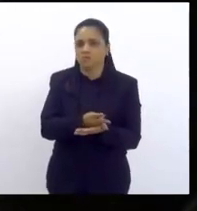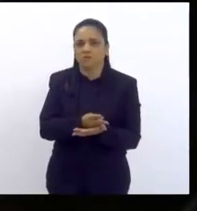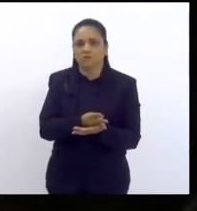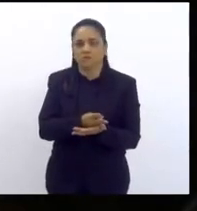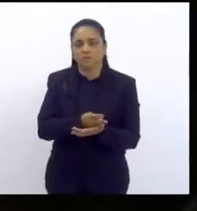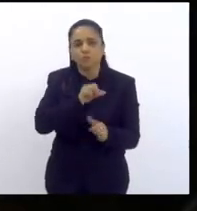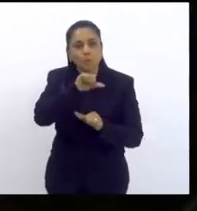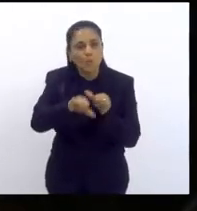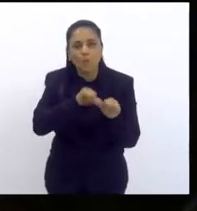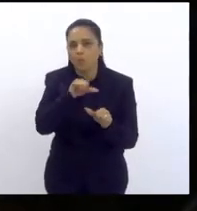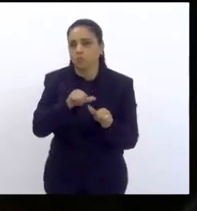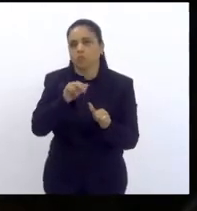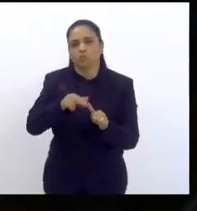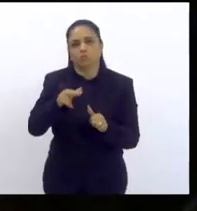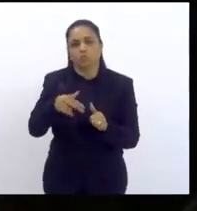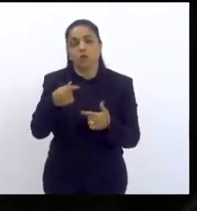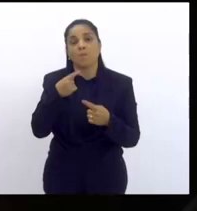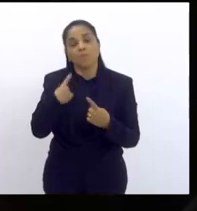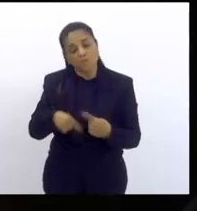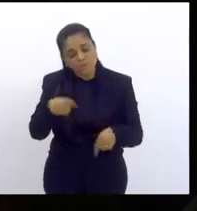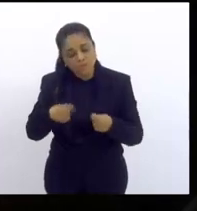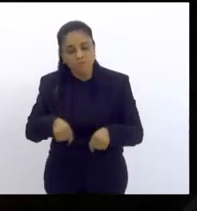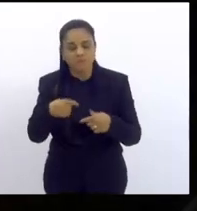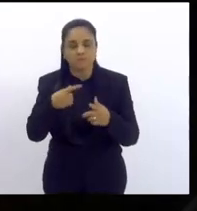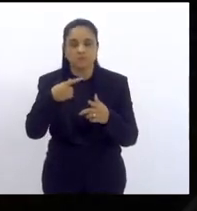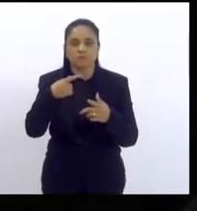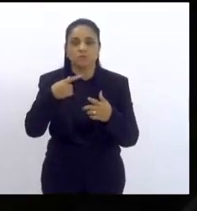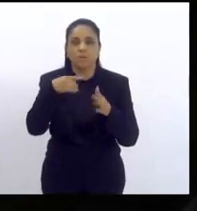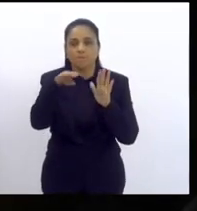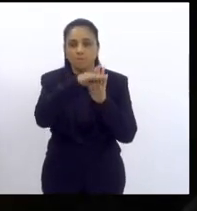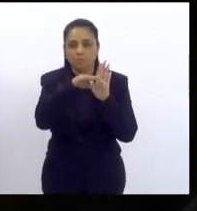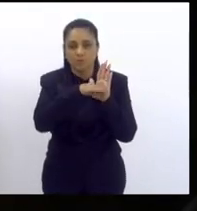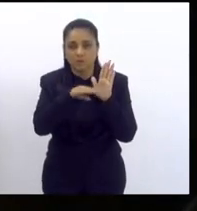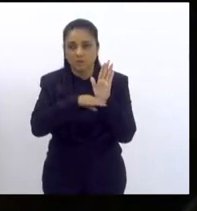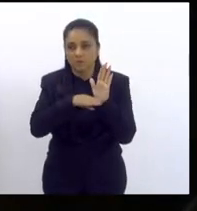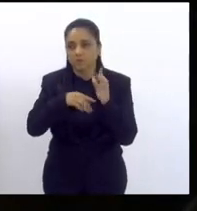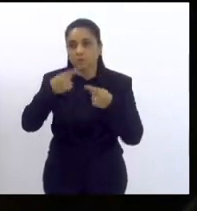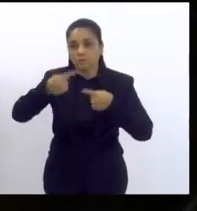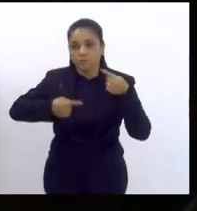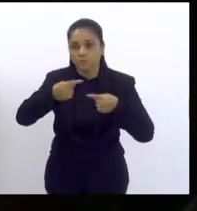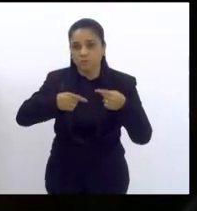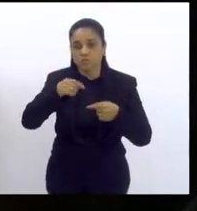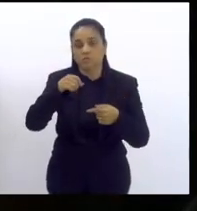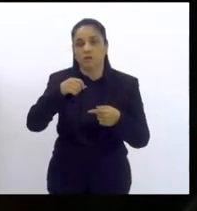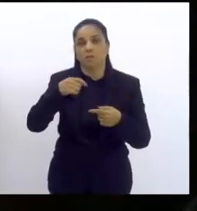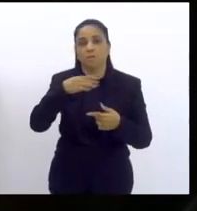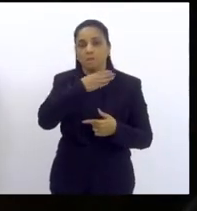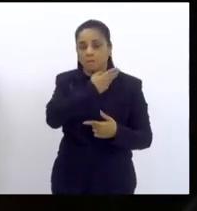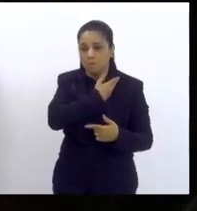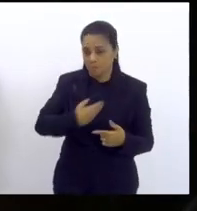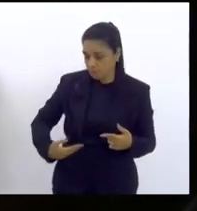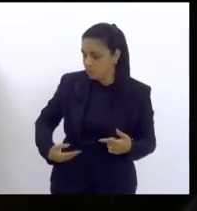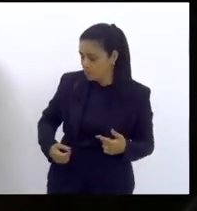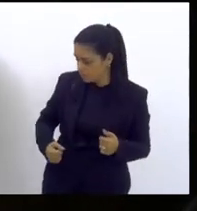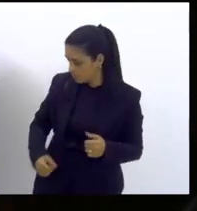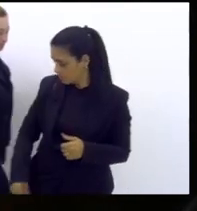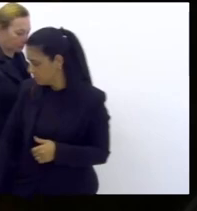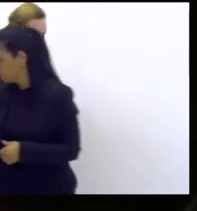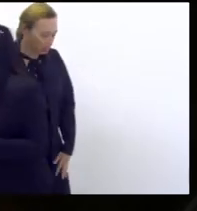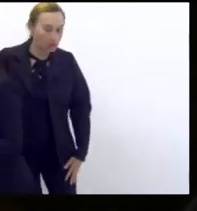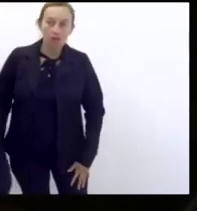que que não sai do lugar porque a gente precisa de programa de política pública hoje a suipa tem uma dívida Milionária Se não me engano 100 milhões de reais não é isso